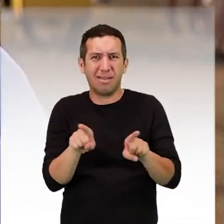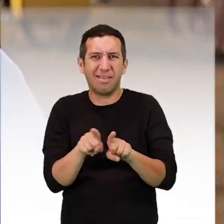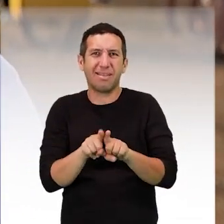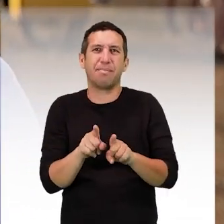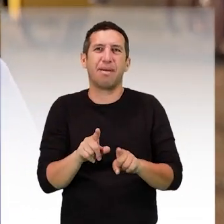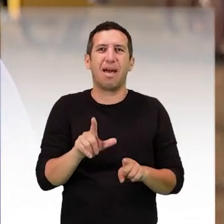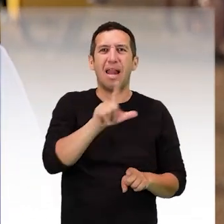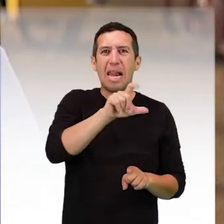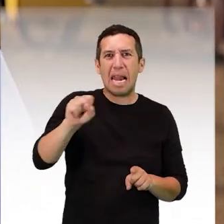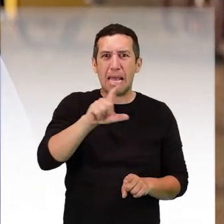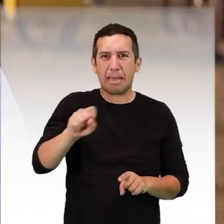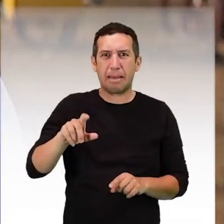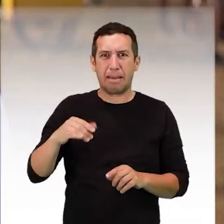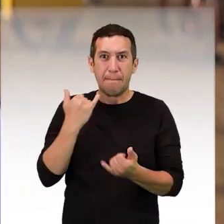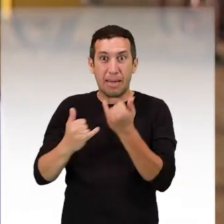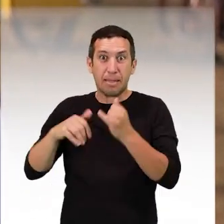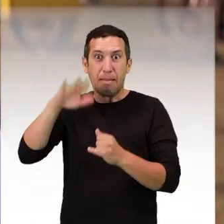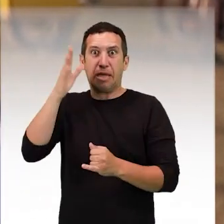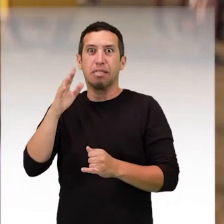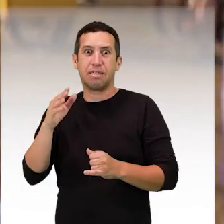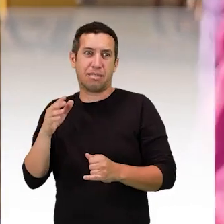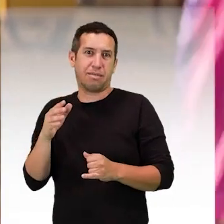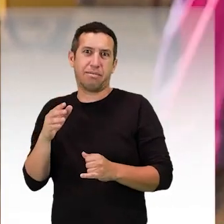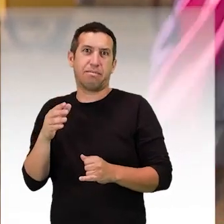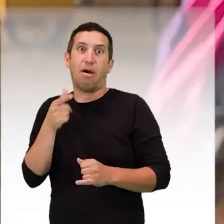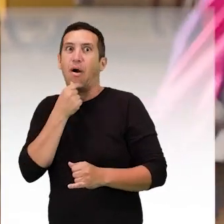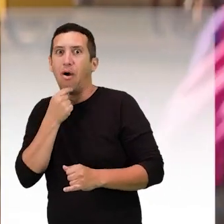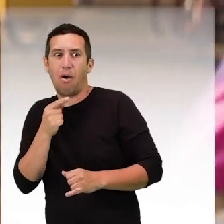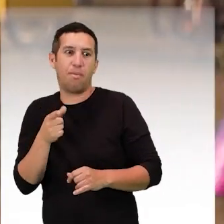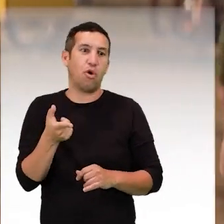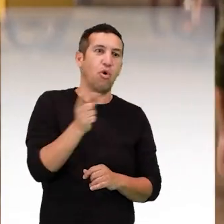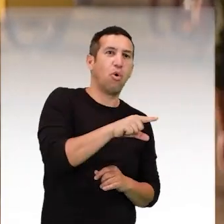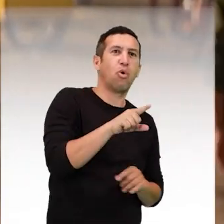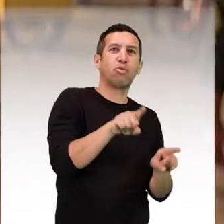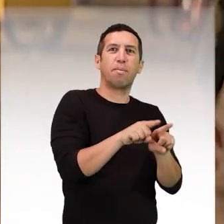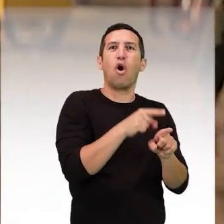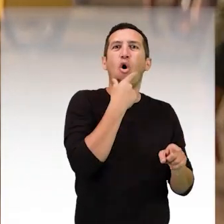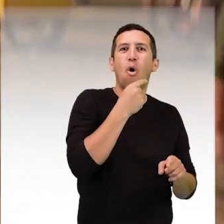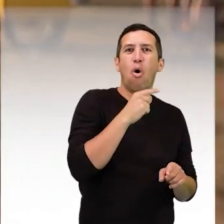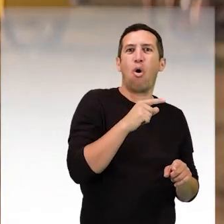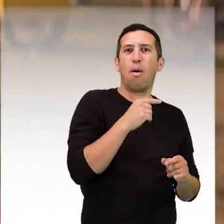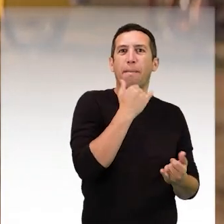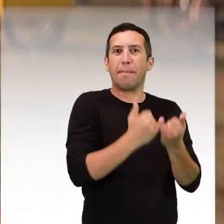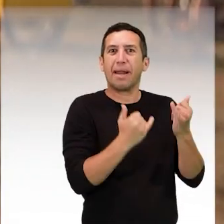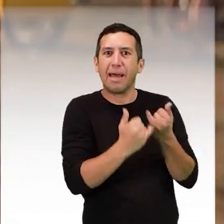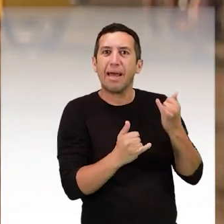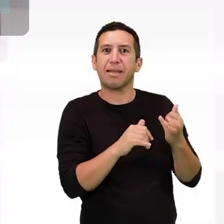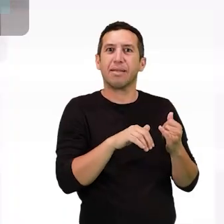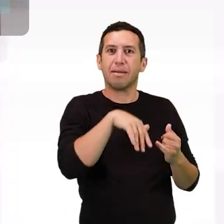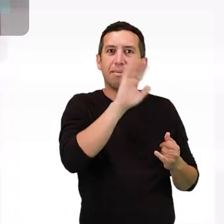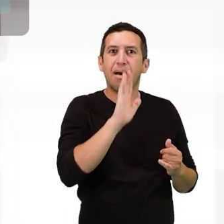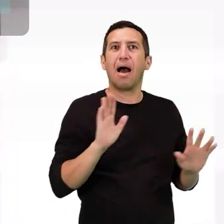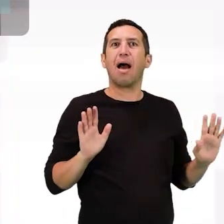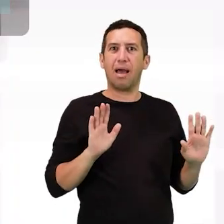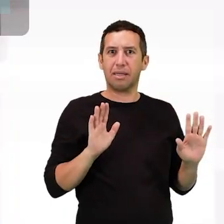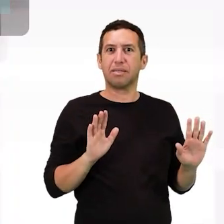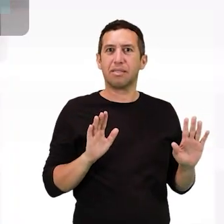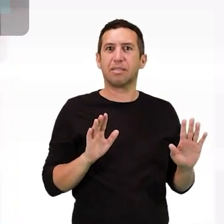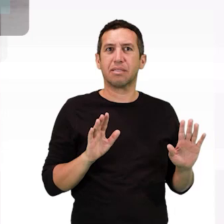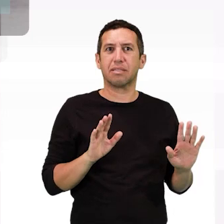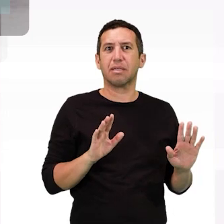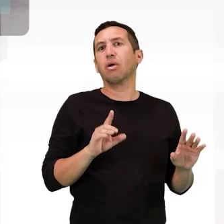mais masculinizada, a travesti. Então, isso incomoda ainda. Nesse